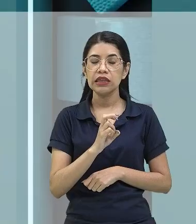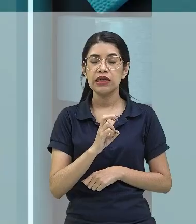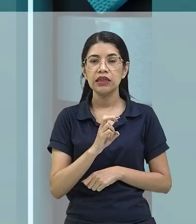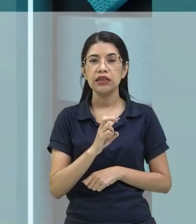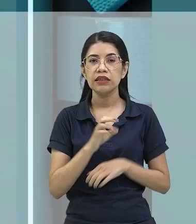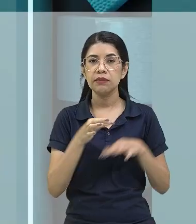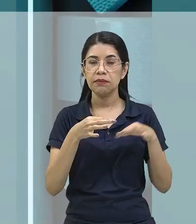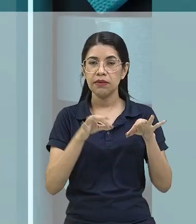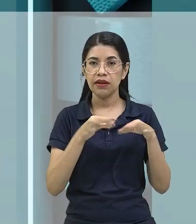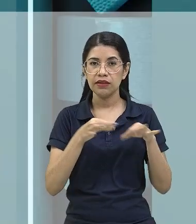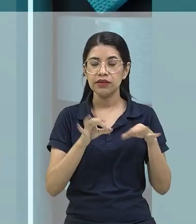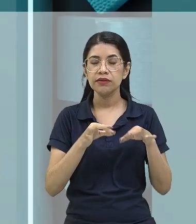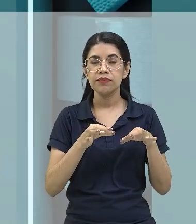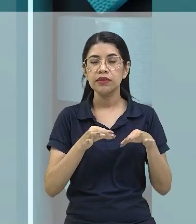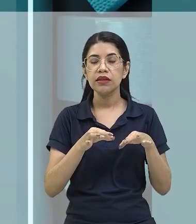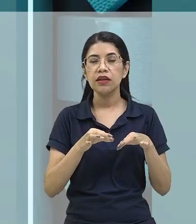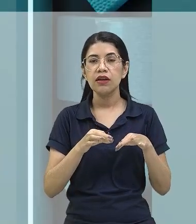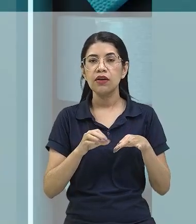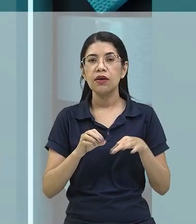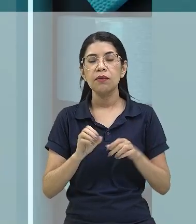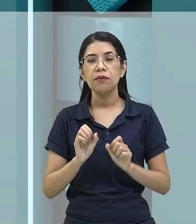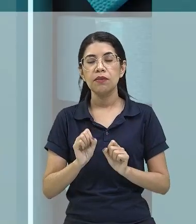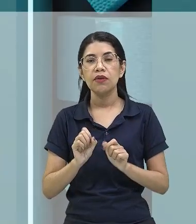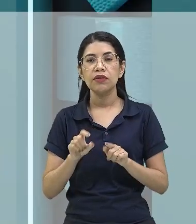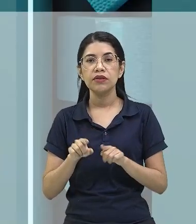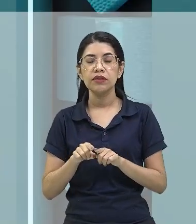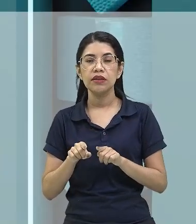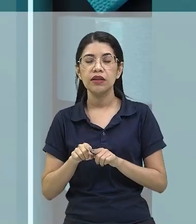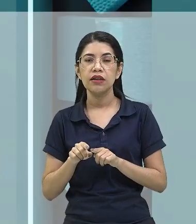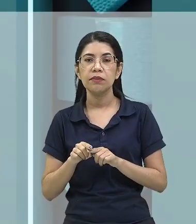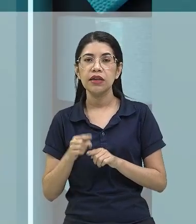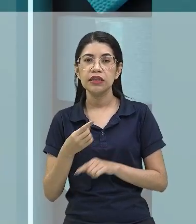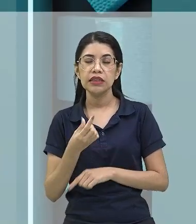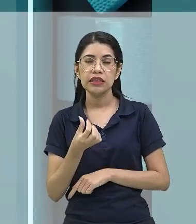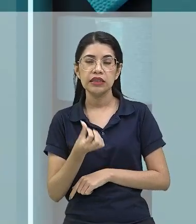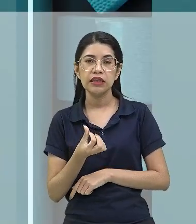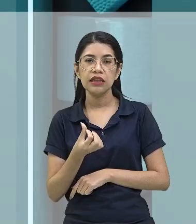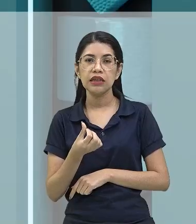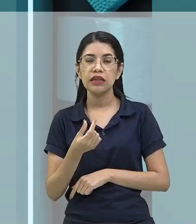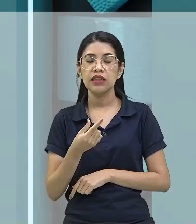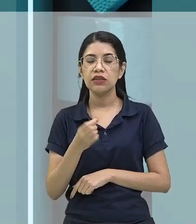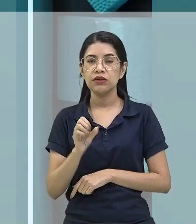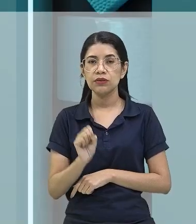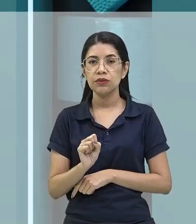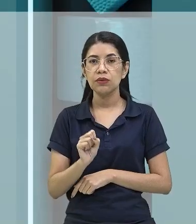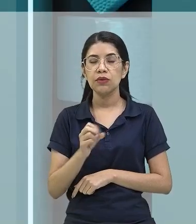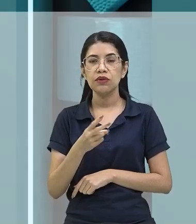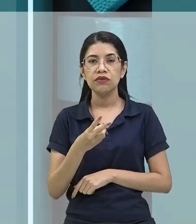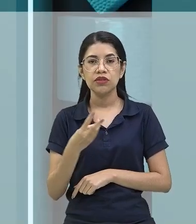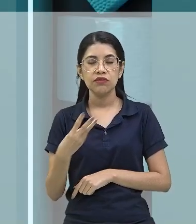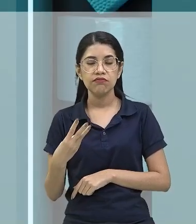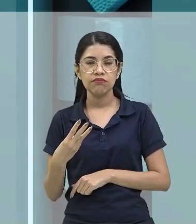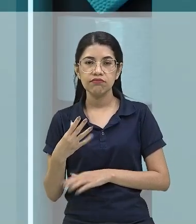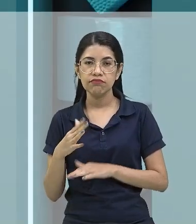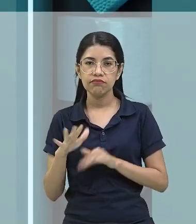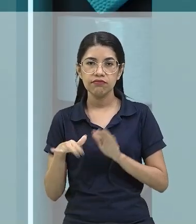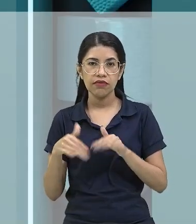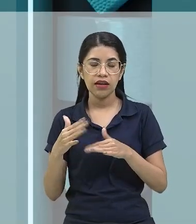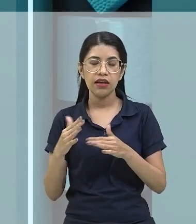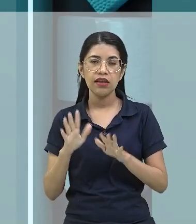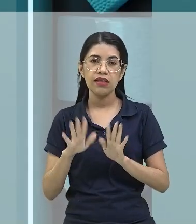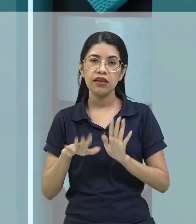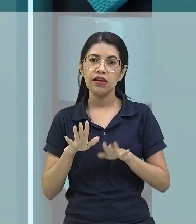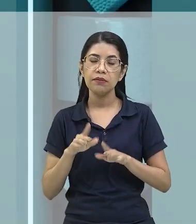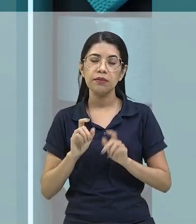são páginas. Pode ser 15 laudas, pode ser 16, pode ser 18, pode ser 23. Isso depende